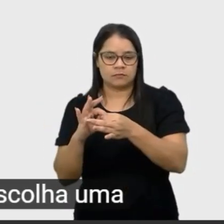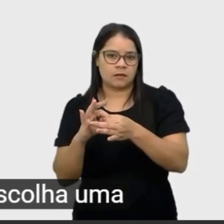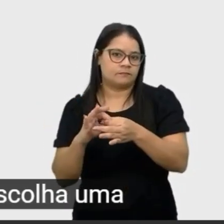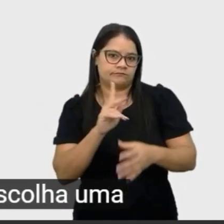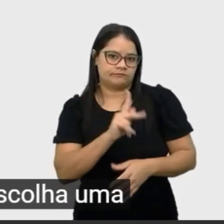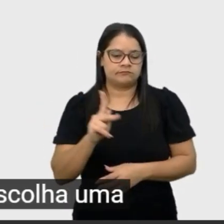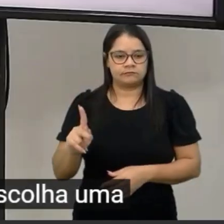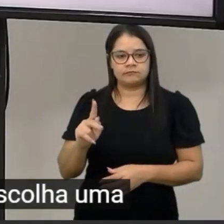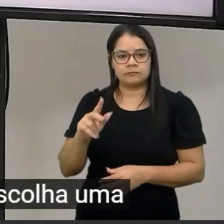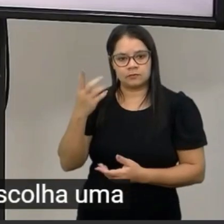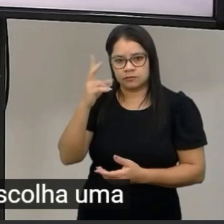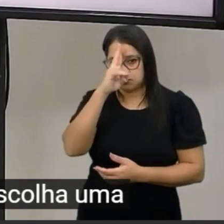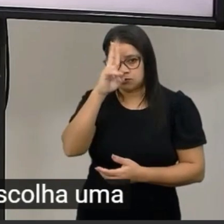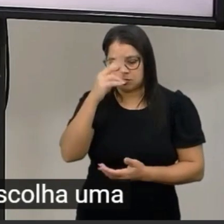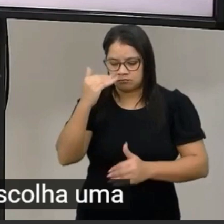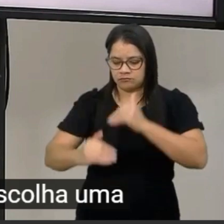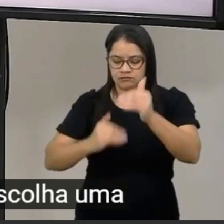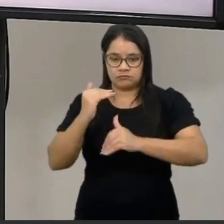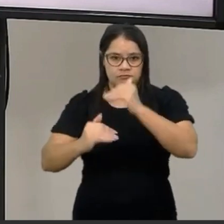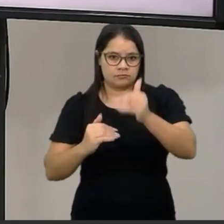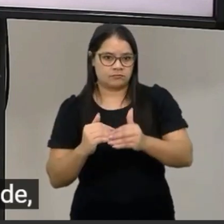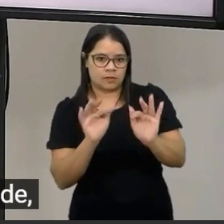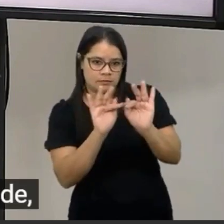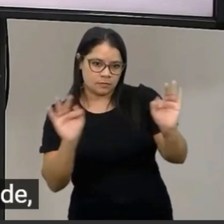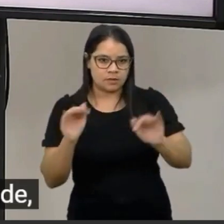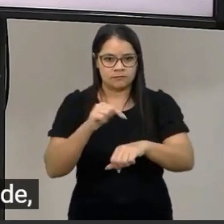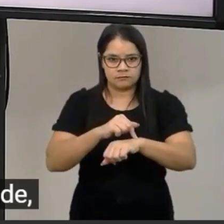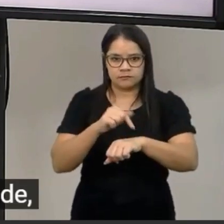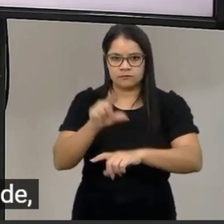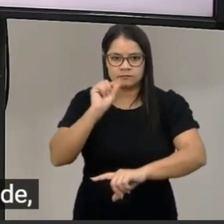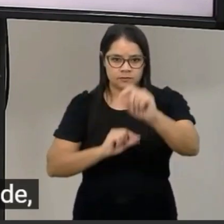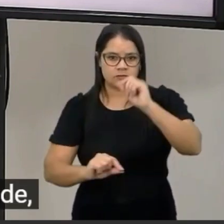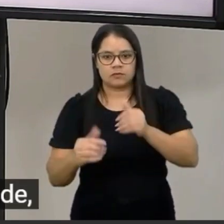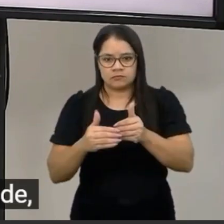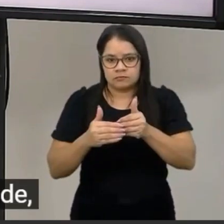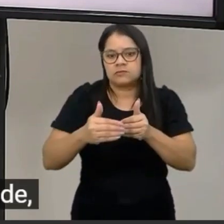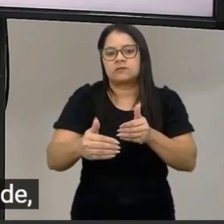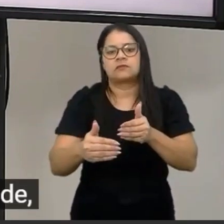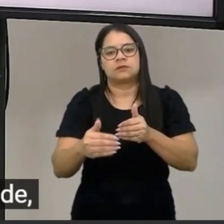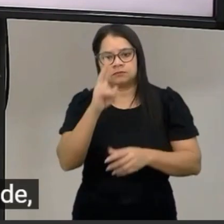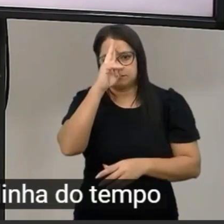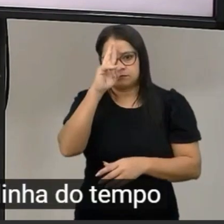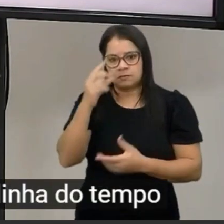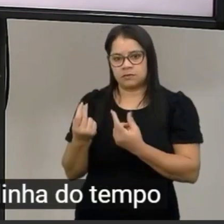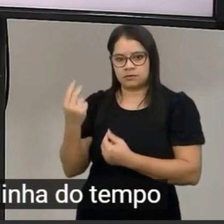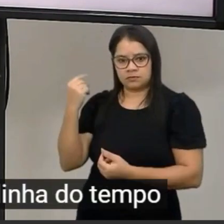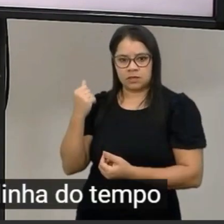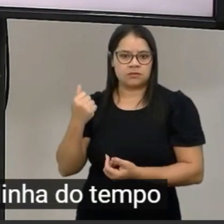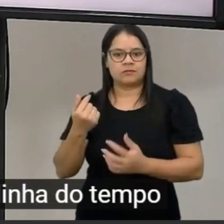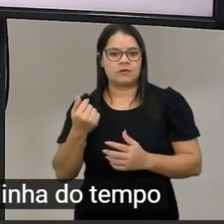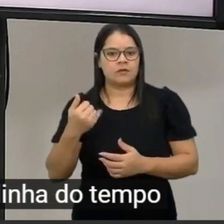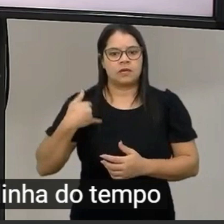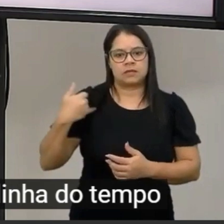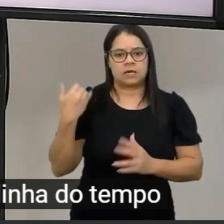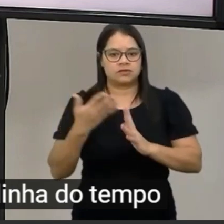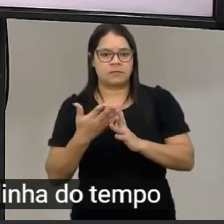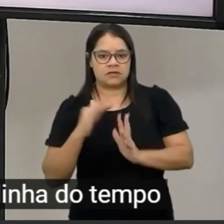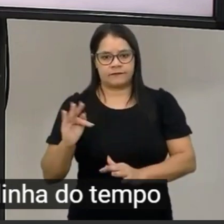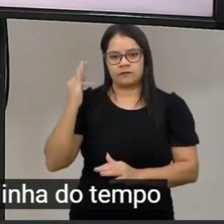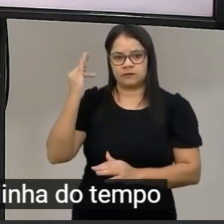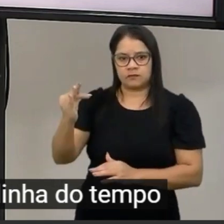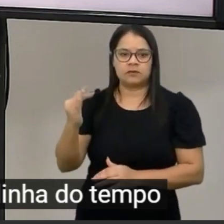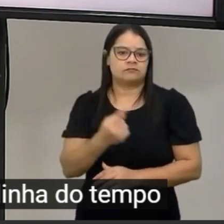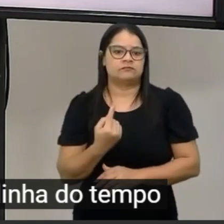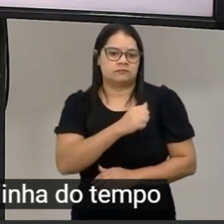talvez, certo? Para fazer essa linha do tempo. E daí escolha uma sequência histórica, ok? Ou da pré-história à antiguidade, ou da Idade Média ao futuro, para que os